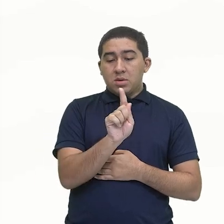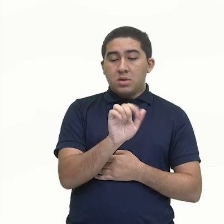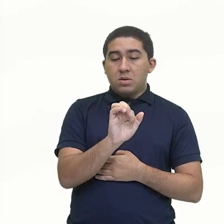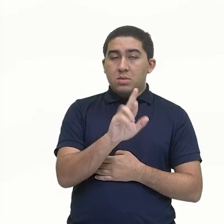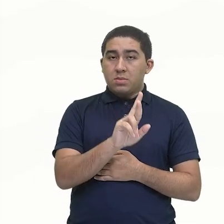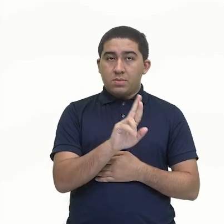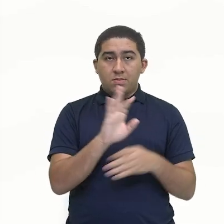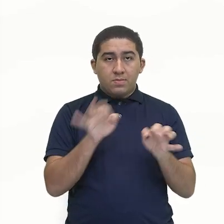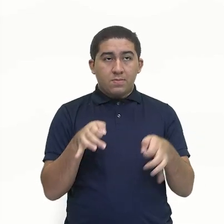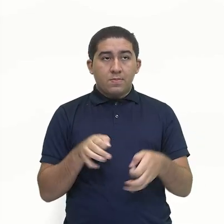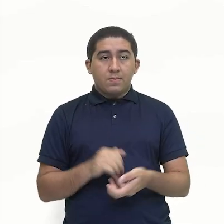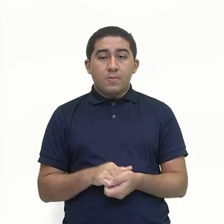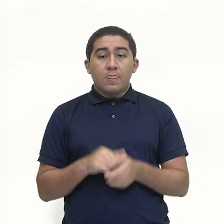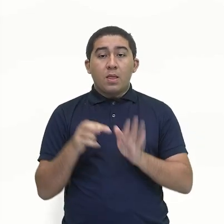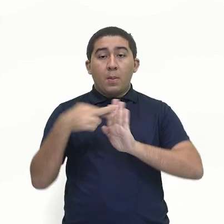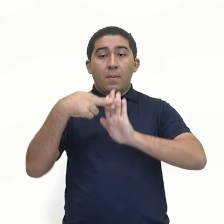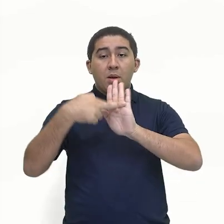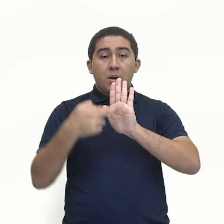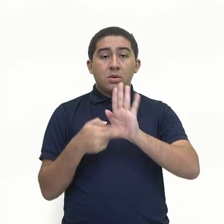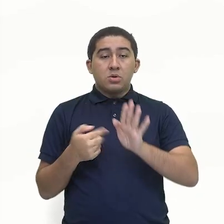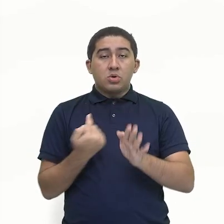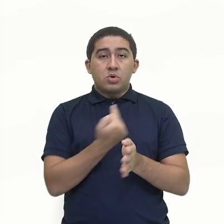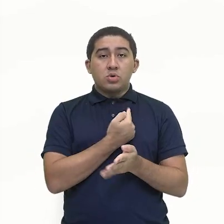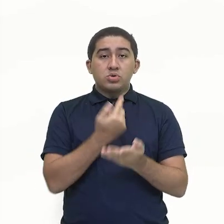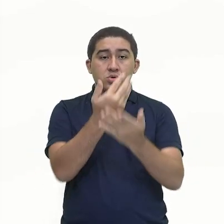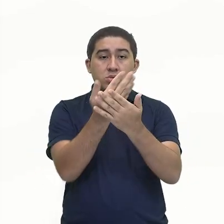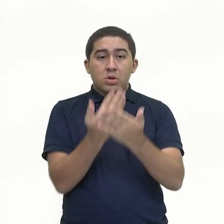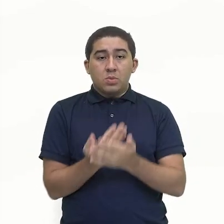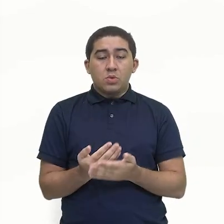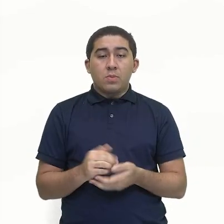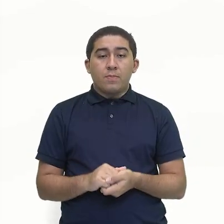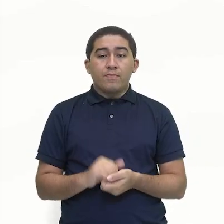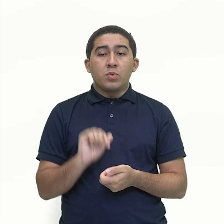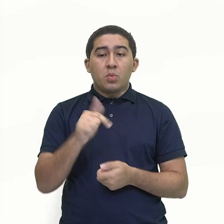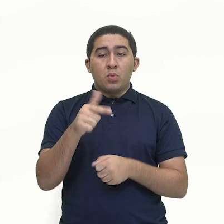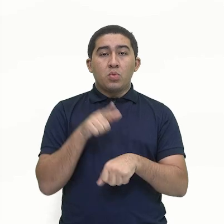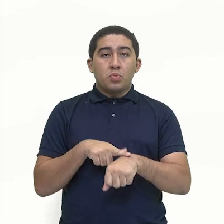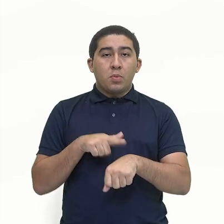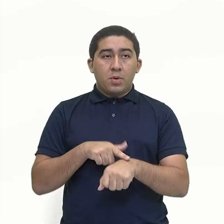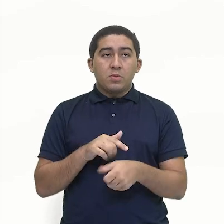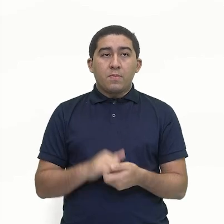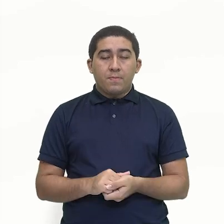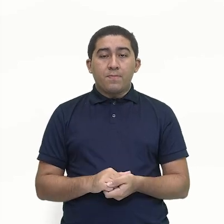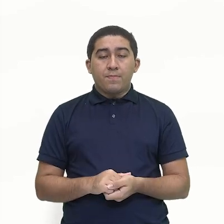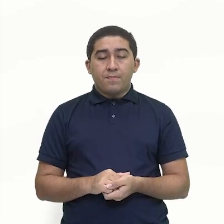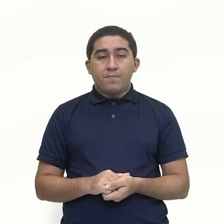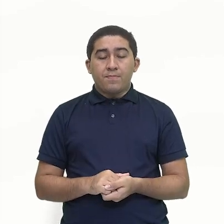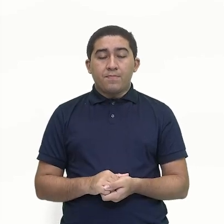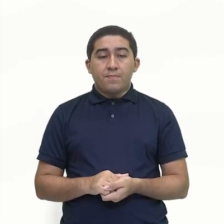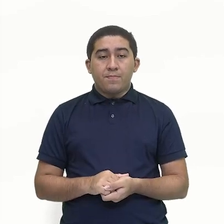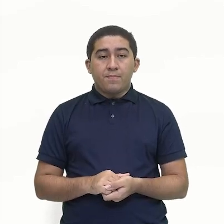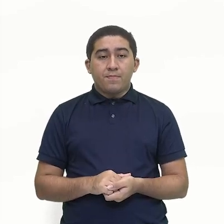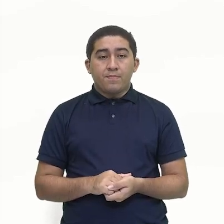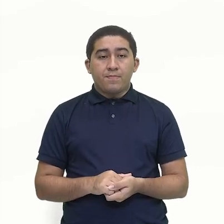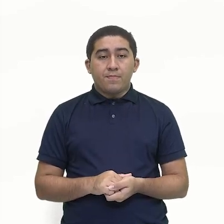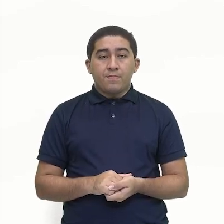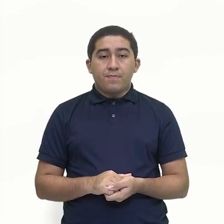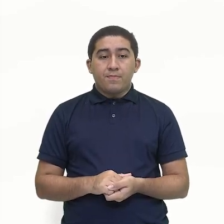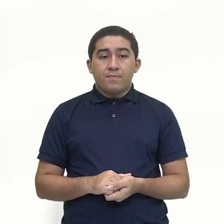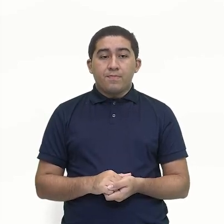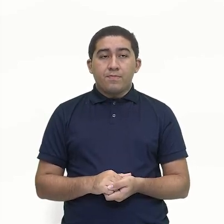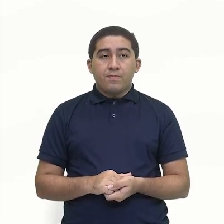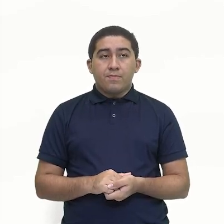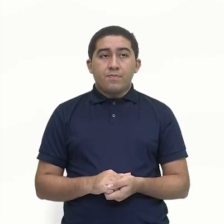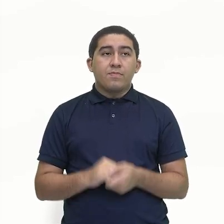bom? Mas isso é uma regra que veremos num outro momento. O tema agora é trabalhar mesmo